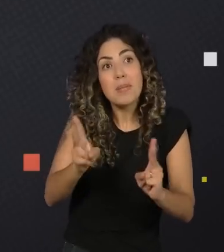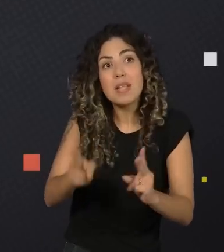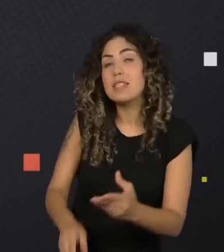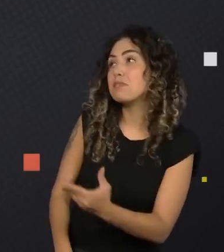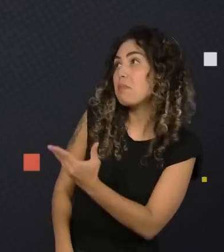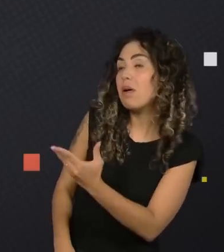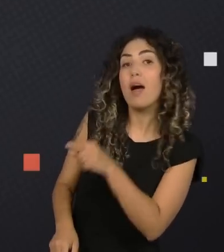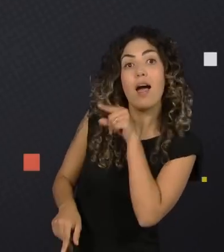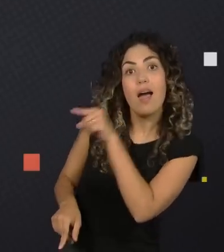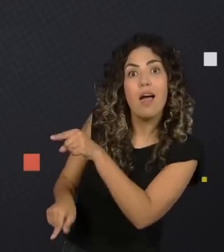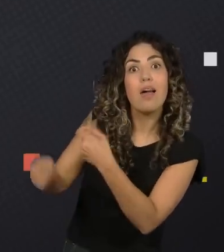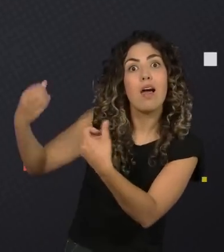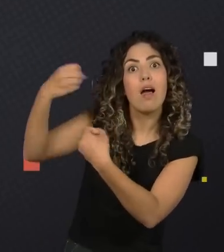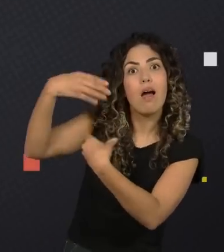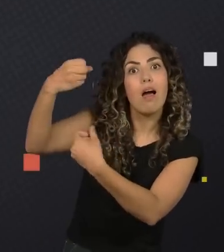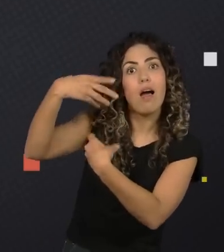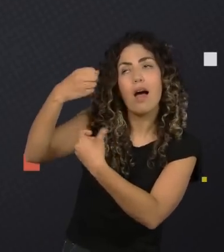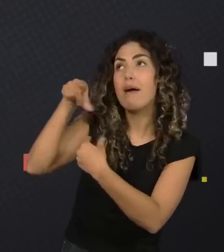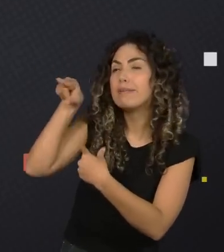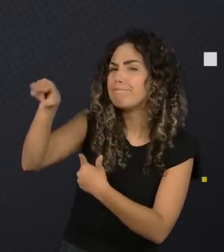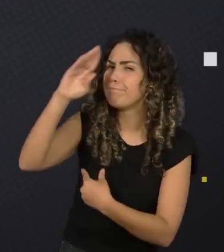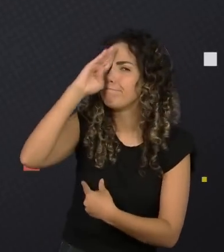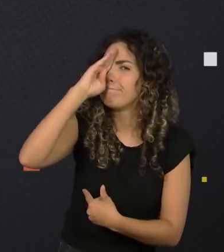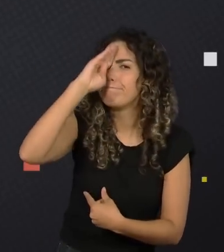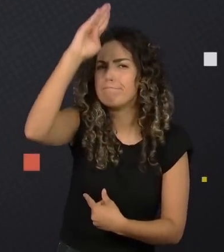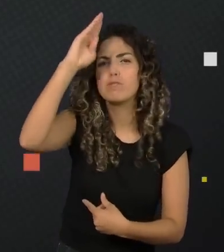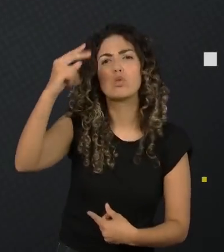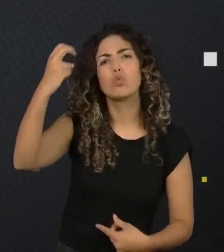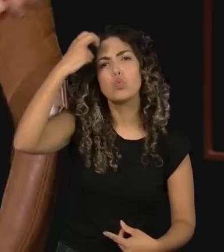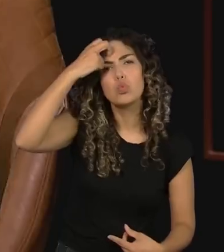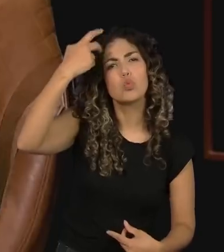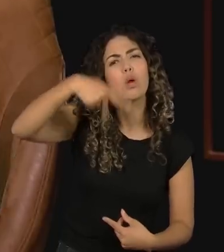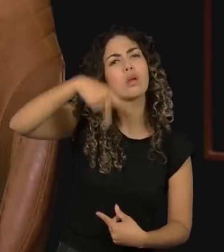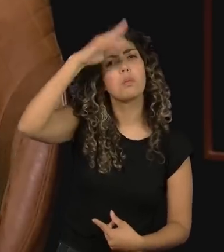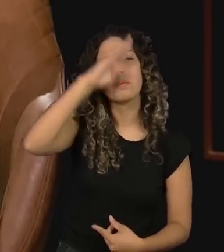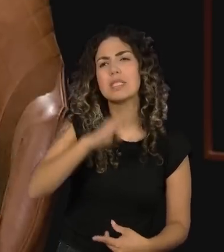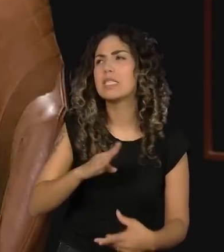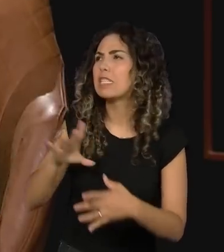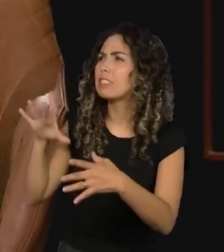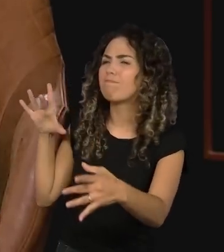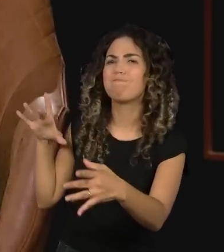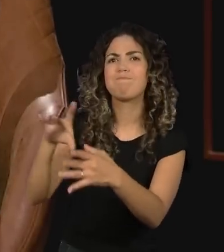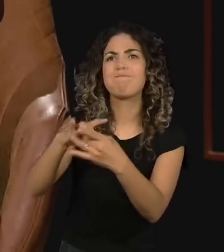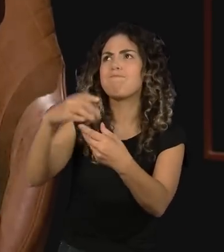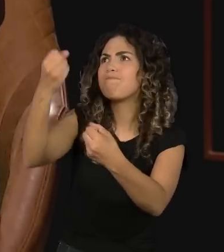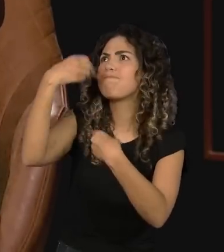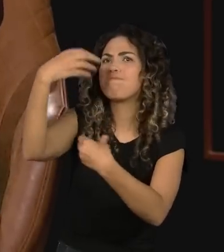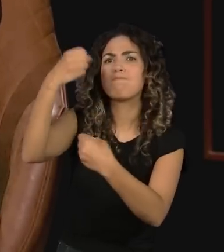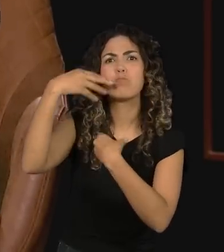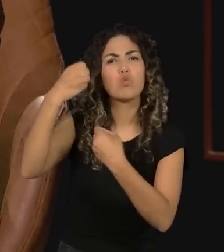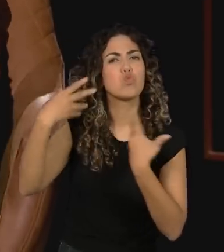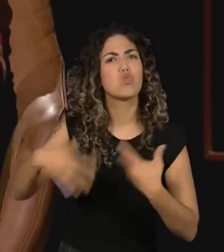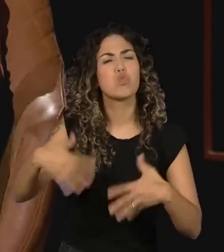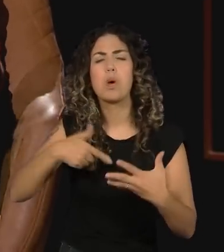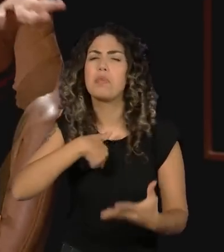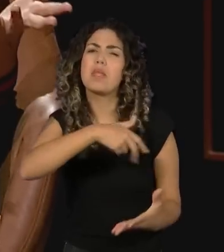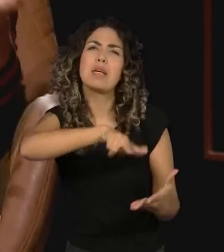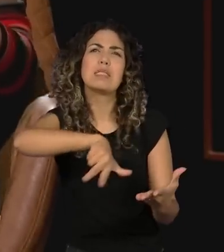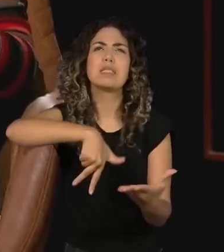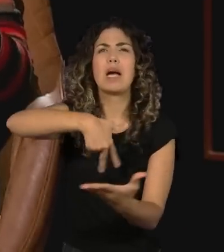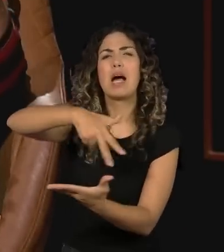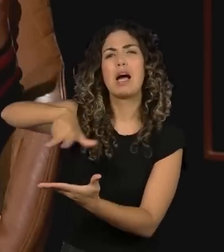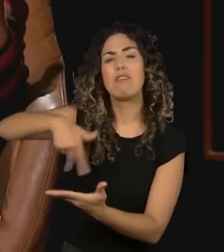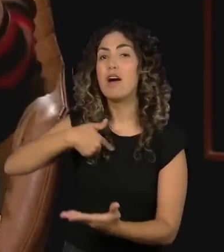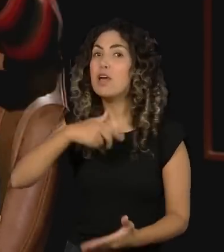uma expert em cultura popular brasileira, e nos ensinou muita coisa. A gente dançava, onde tu